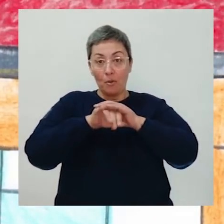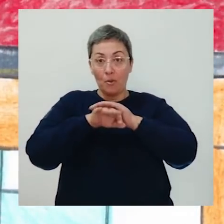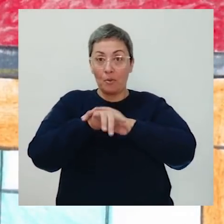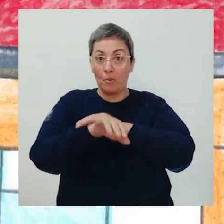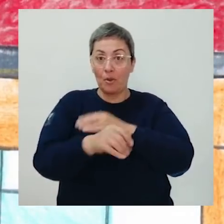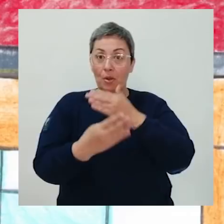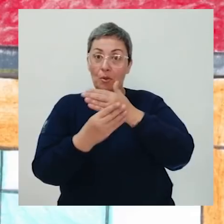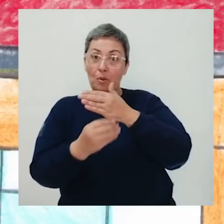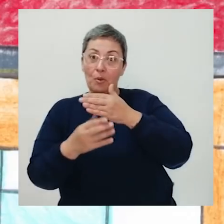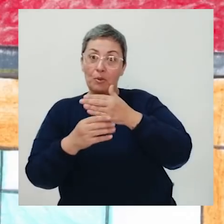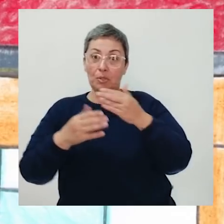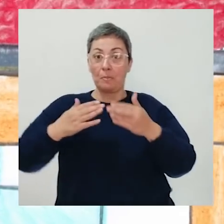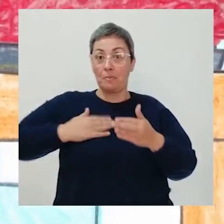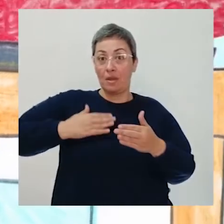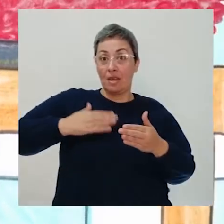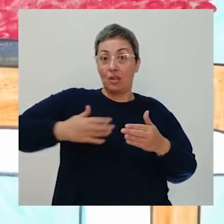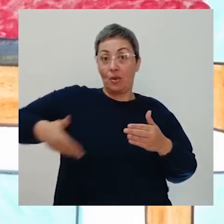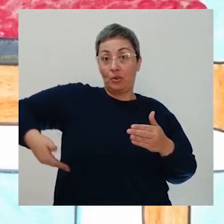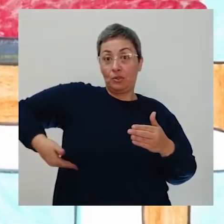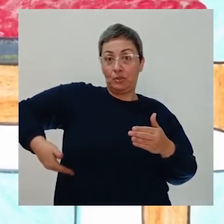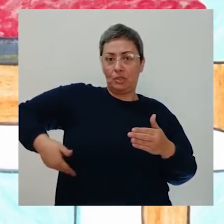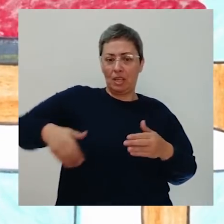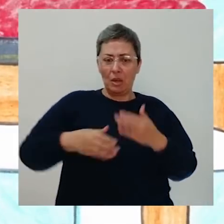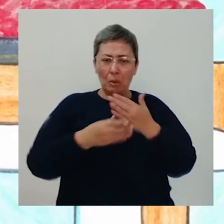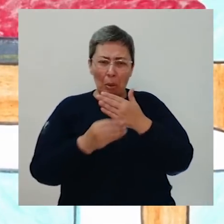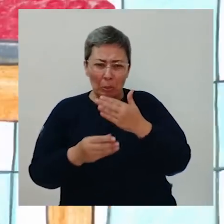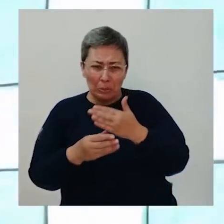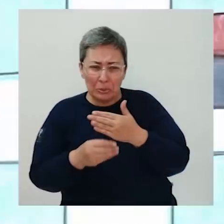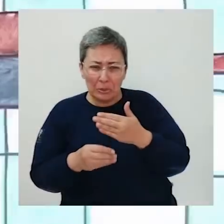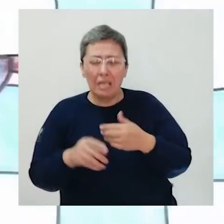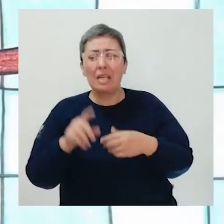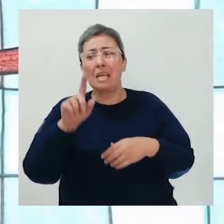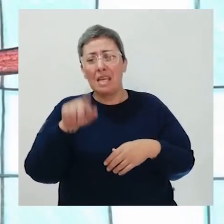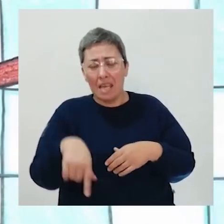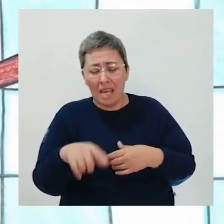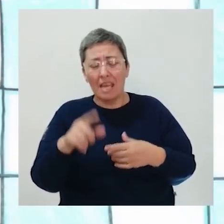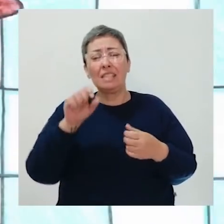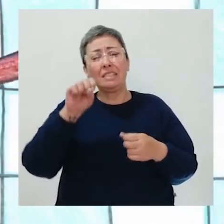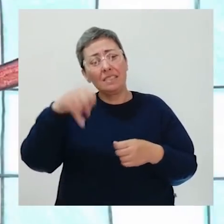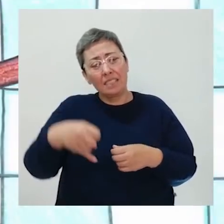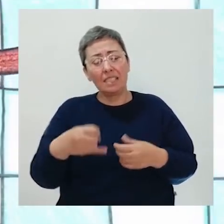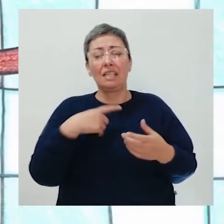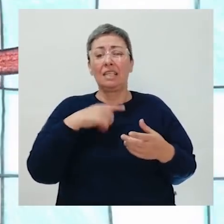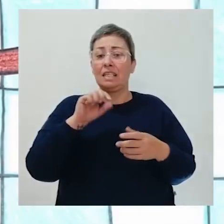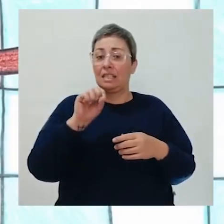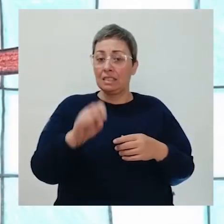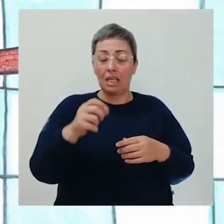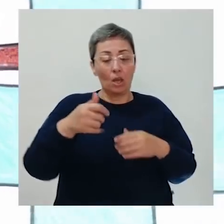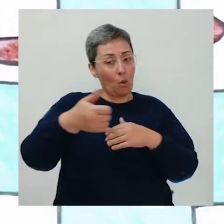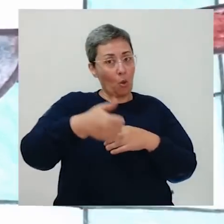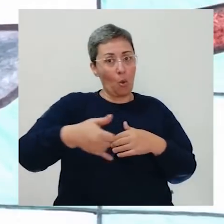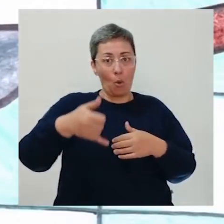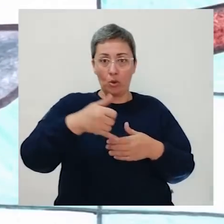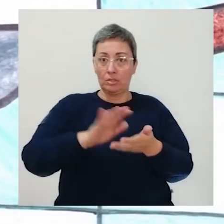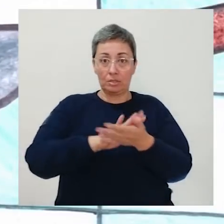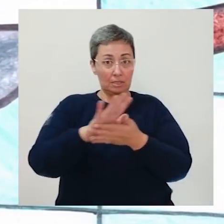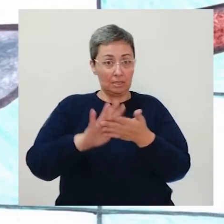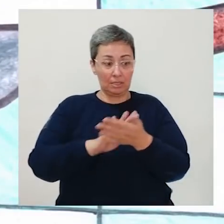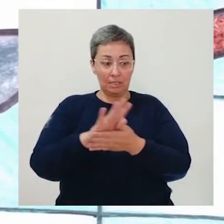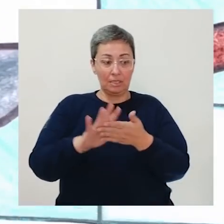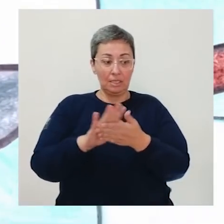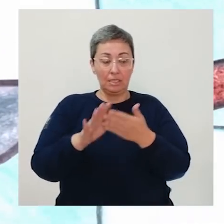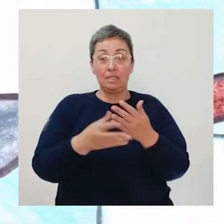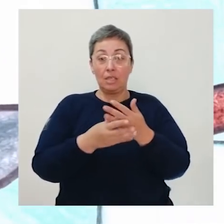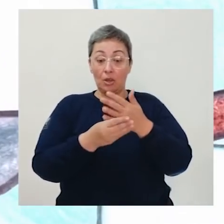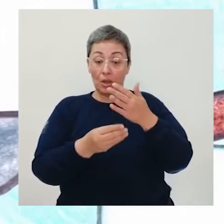de peito ou de costela. Gordura? Sim, gordura. Sem usar óleo na frigideira, parte